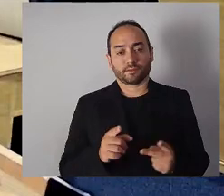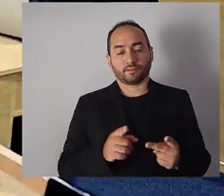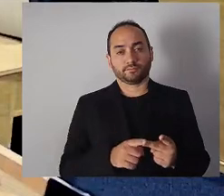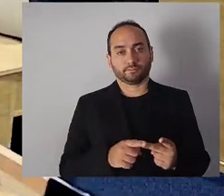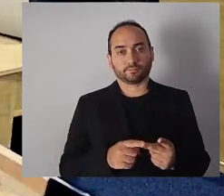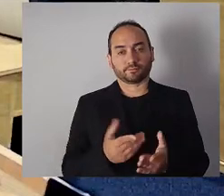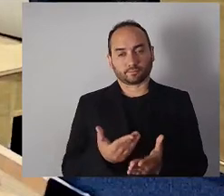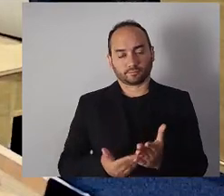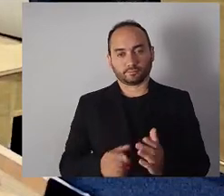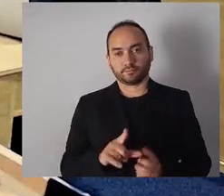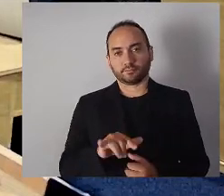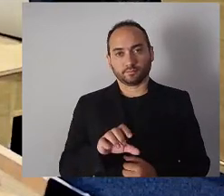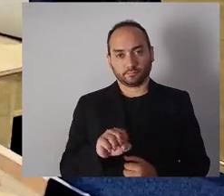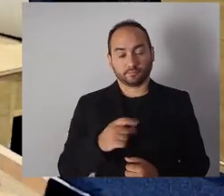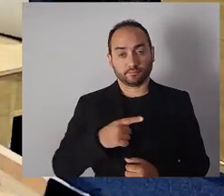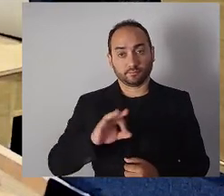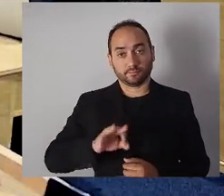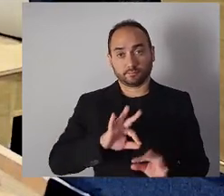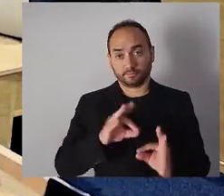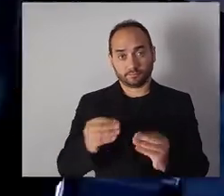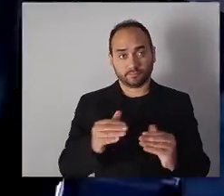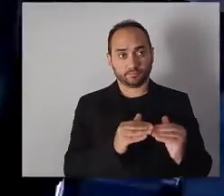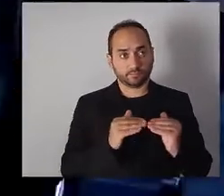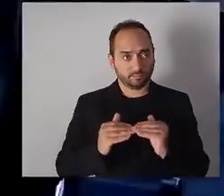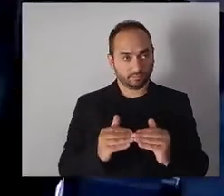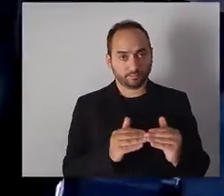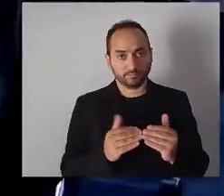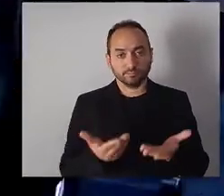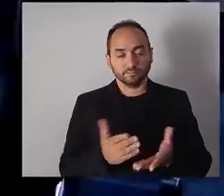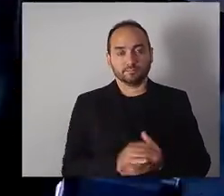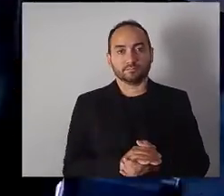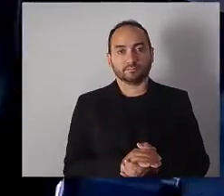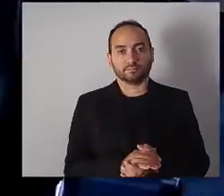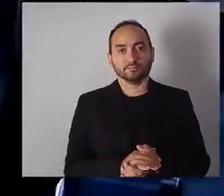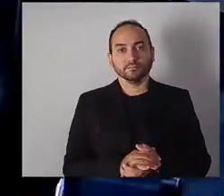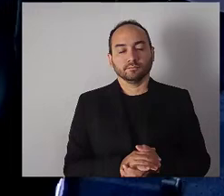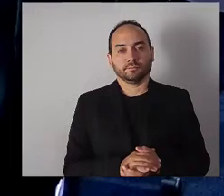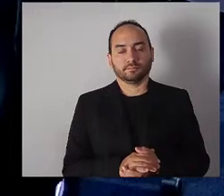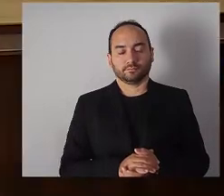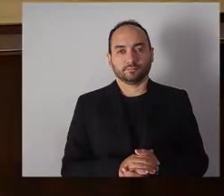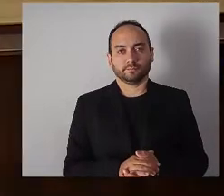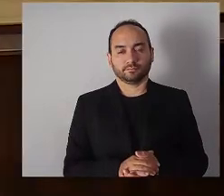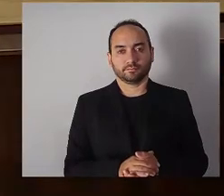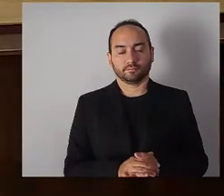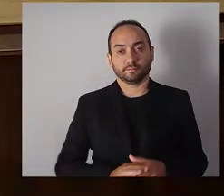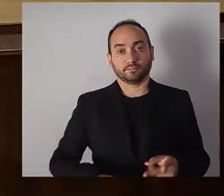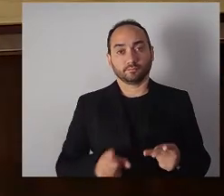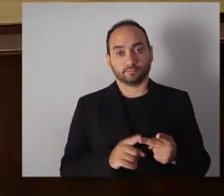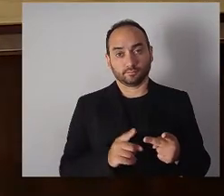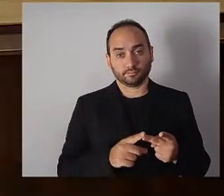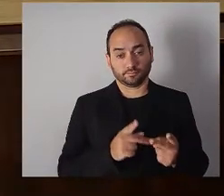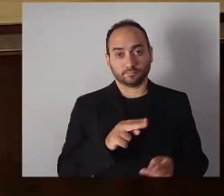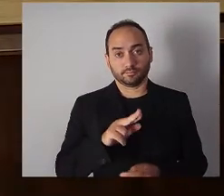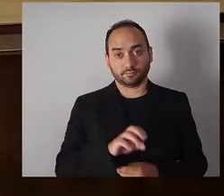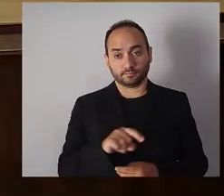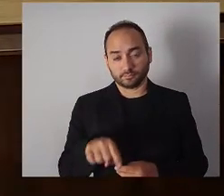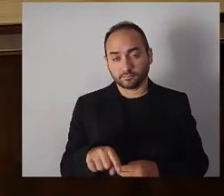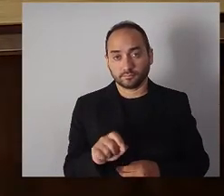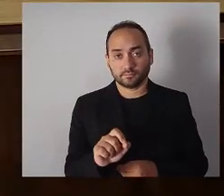litispendência. Isso. Isso aí todos estamos de acordo, né? Isso. Não há litispendência. Na segunda preliminar, então,